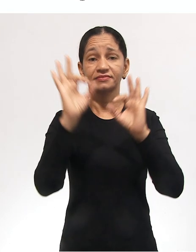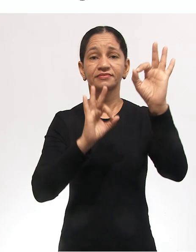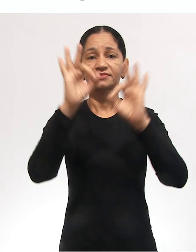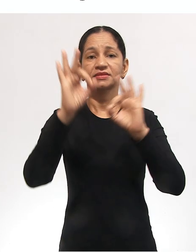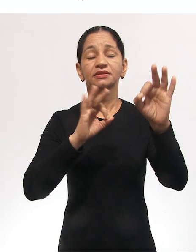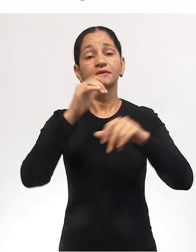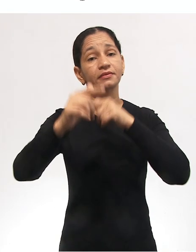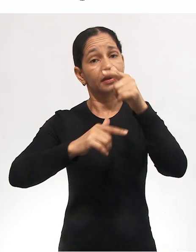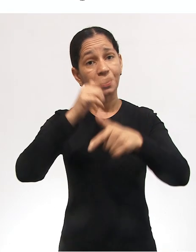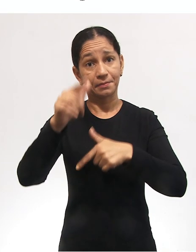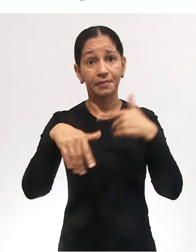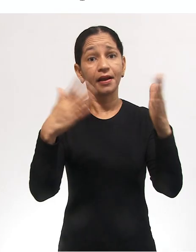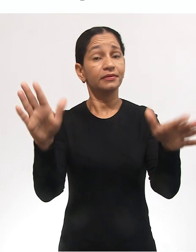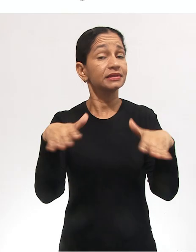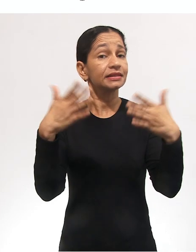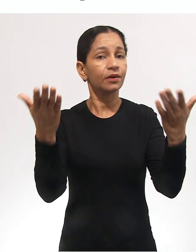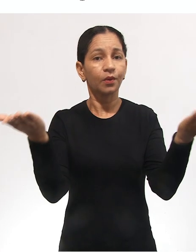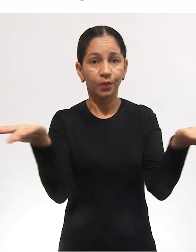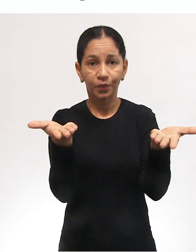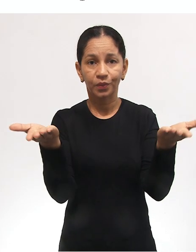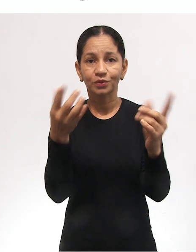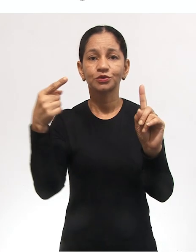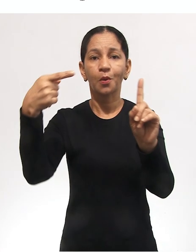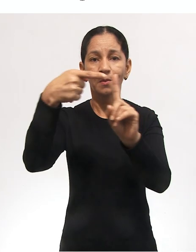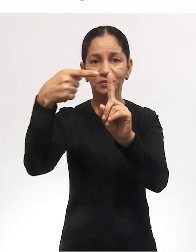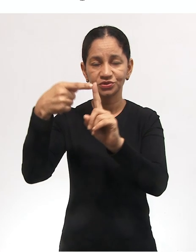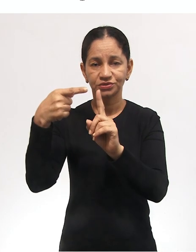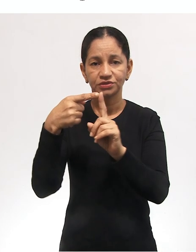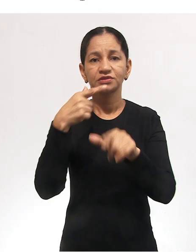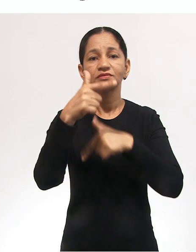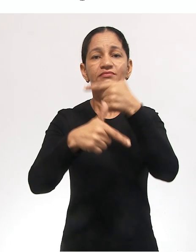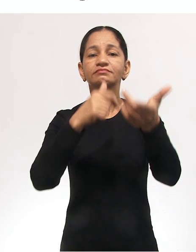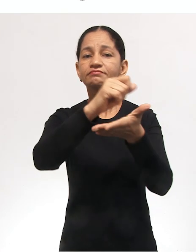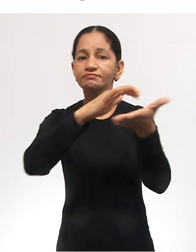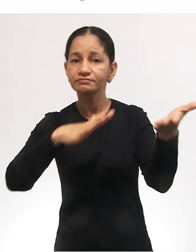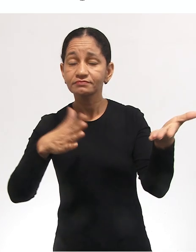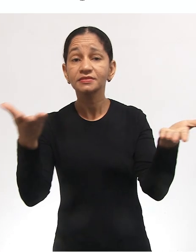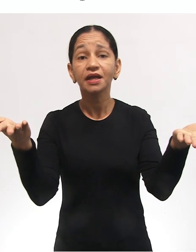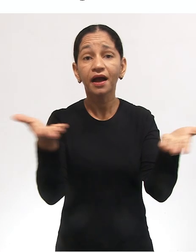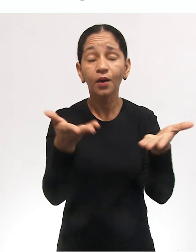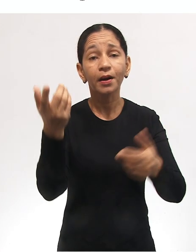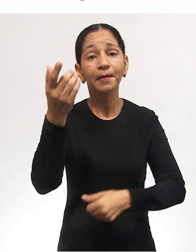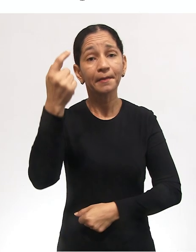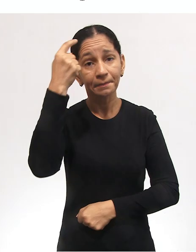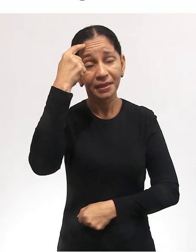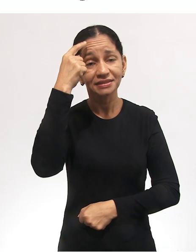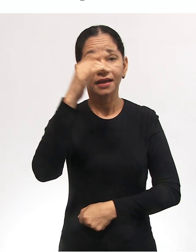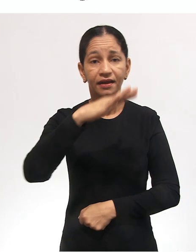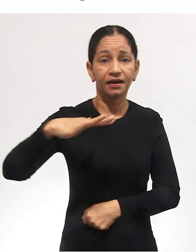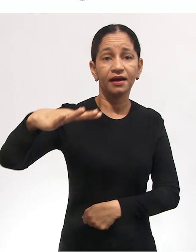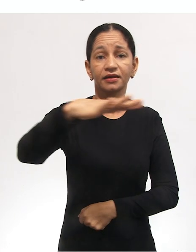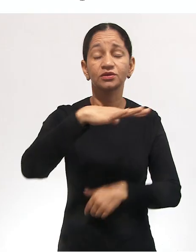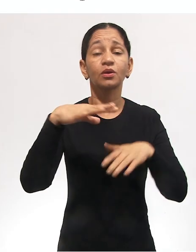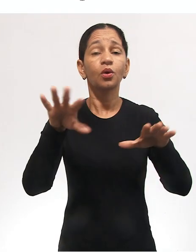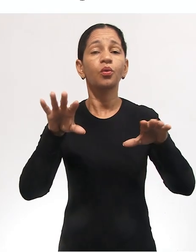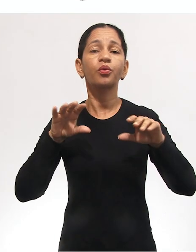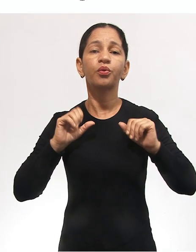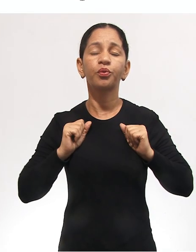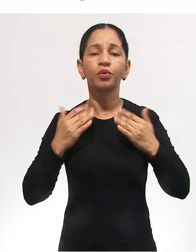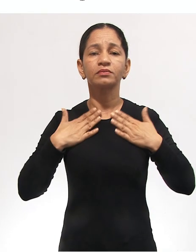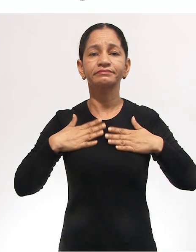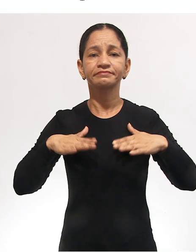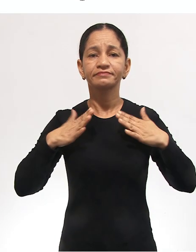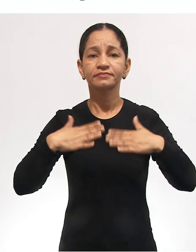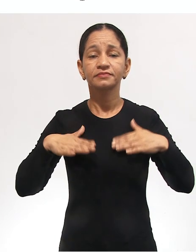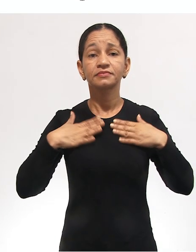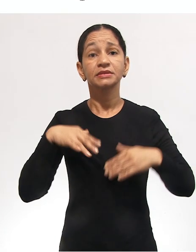os objetivos da ergonomia ali no ambiente de trabalho? É proporcionar um conforto para esse